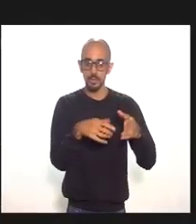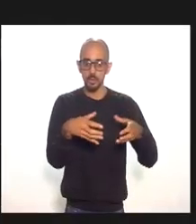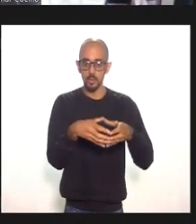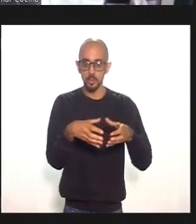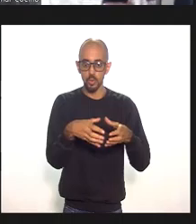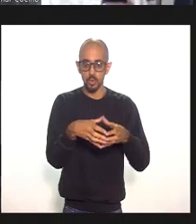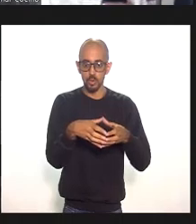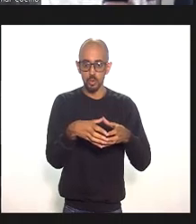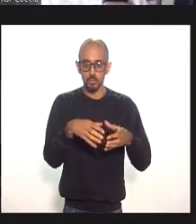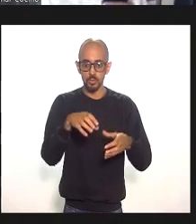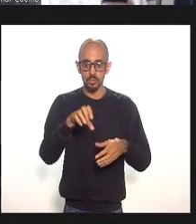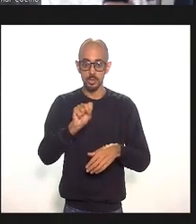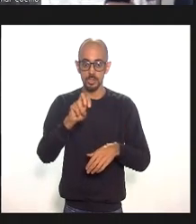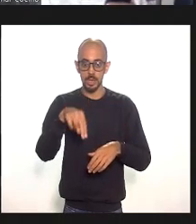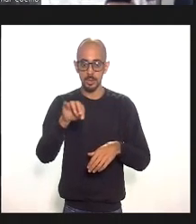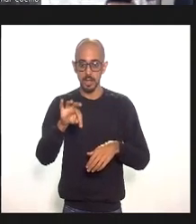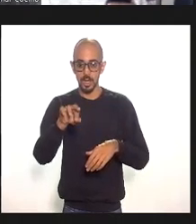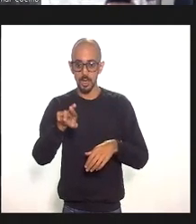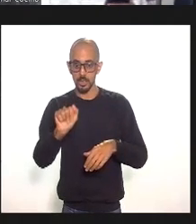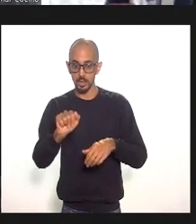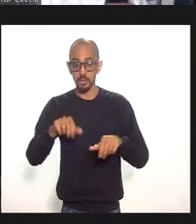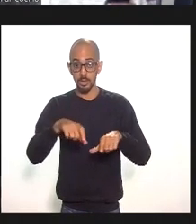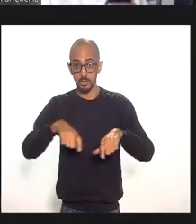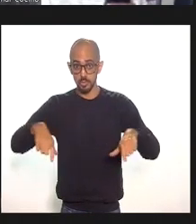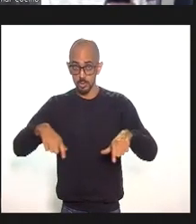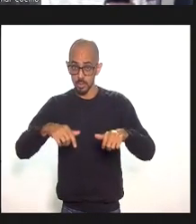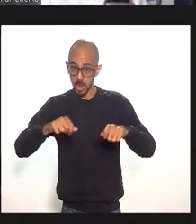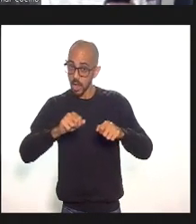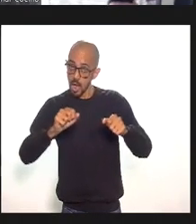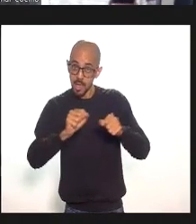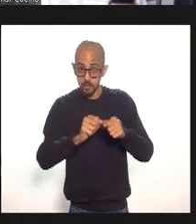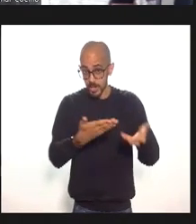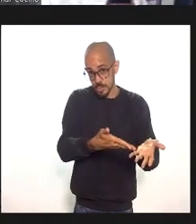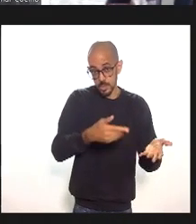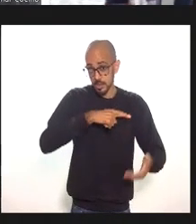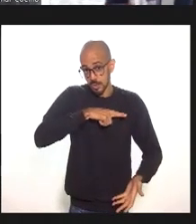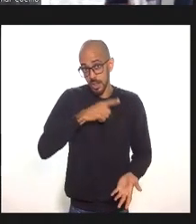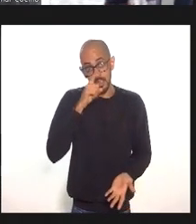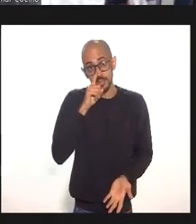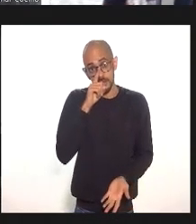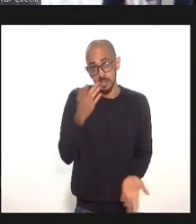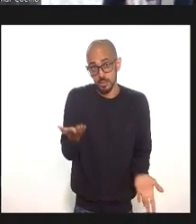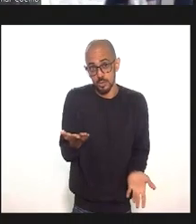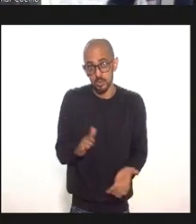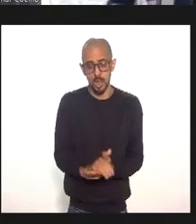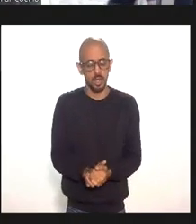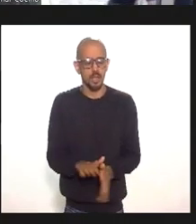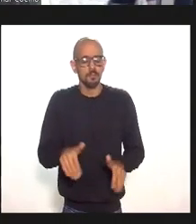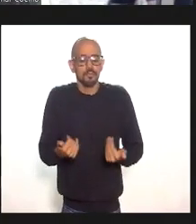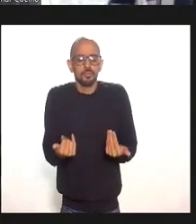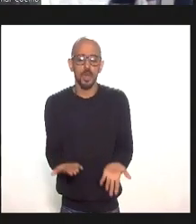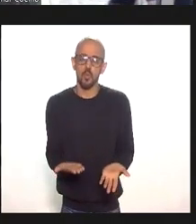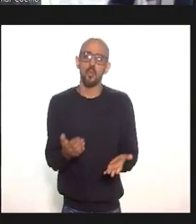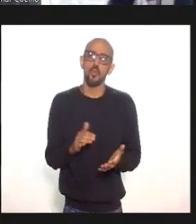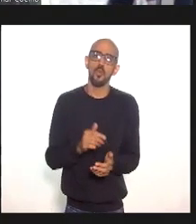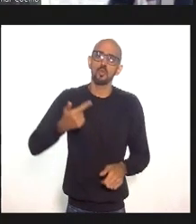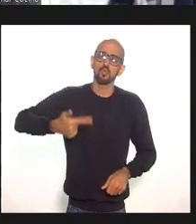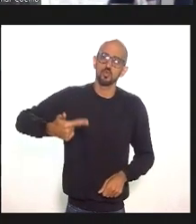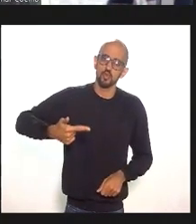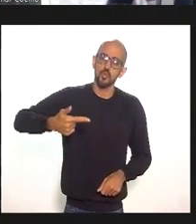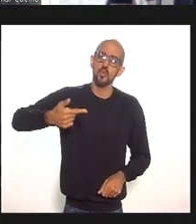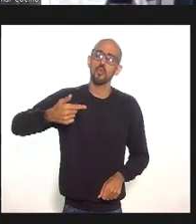para comunicar à população sobre a situação de risco que elas correm. Outro aspecto importante, uma segunda variável, deputada